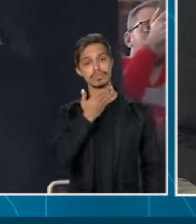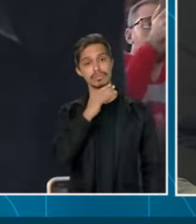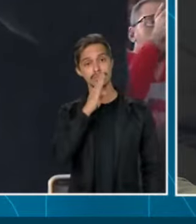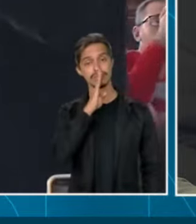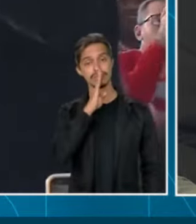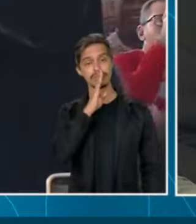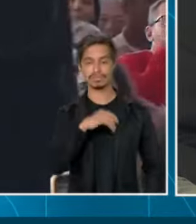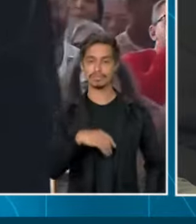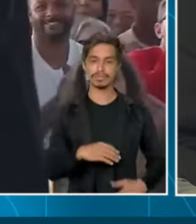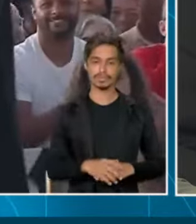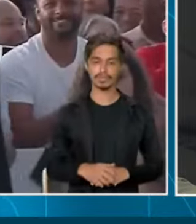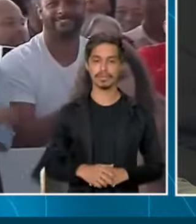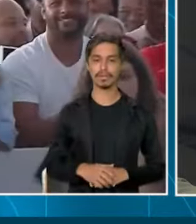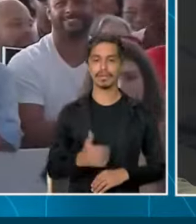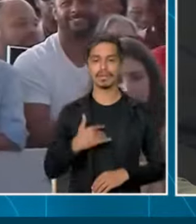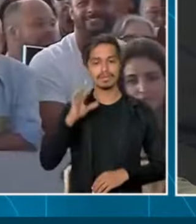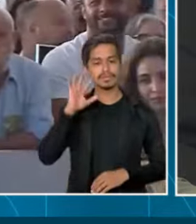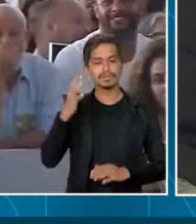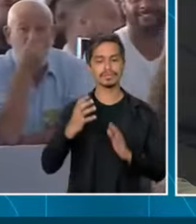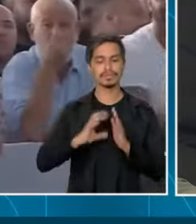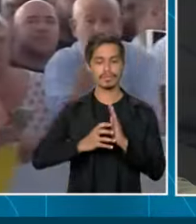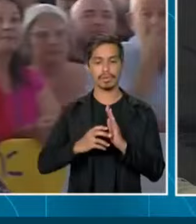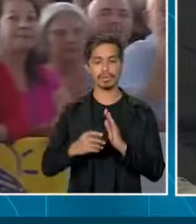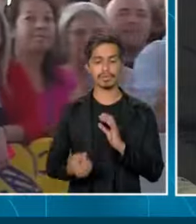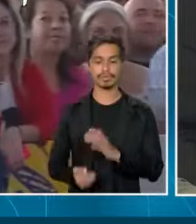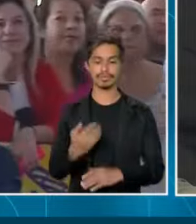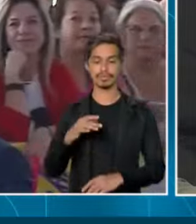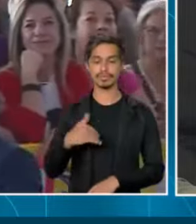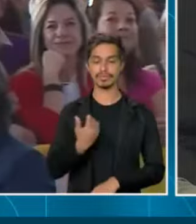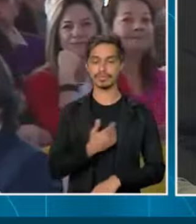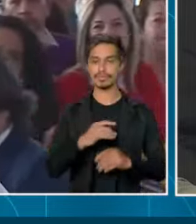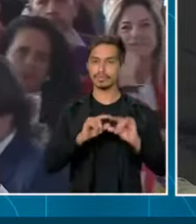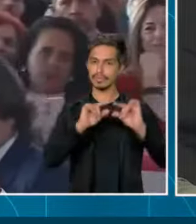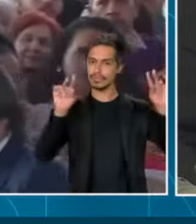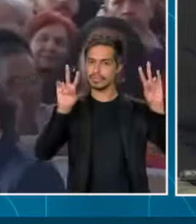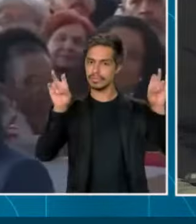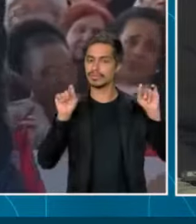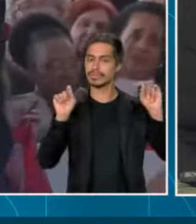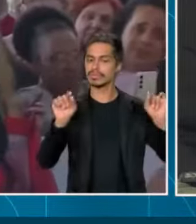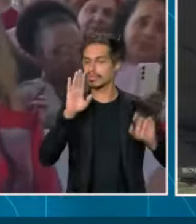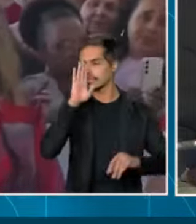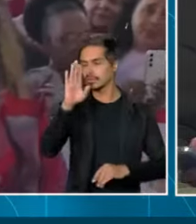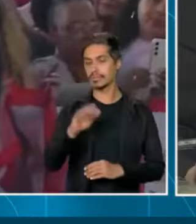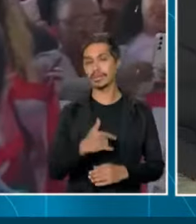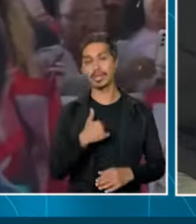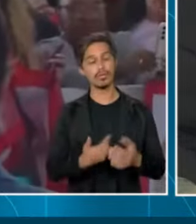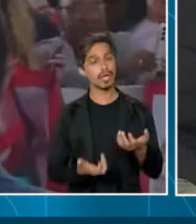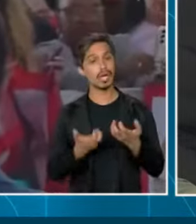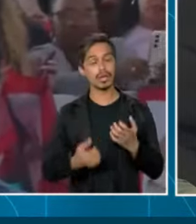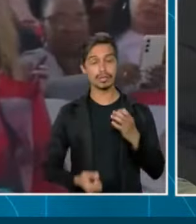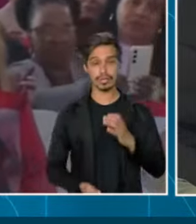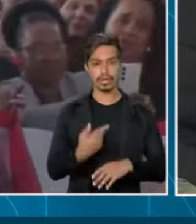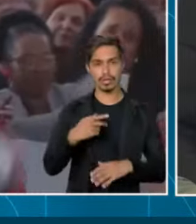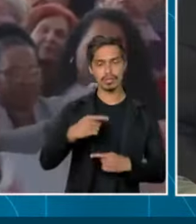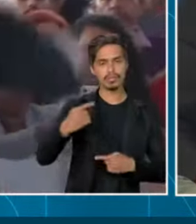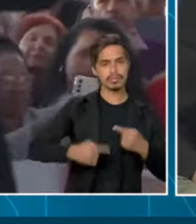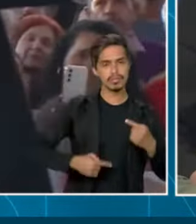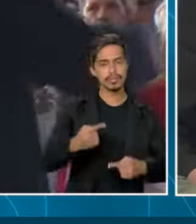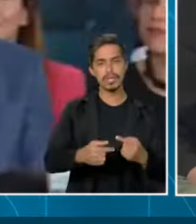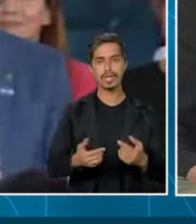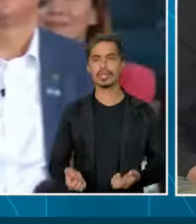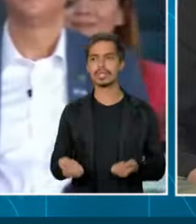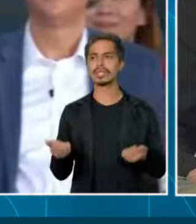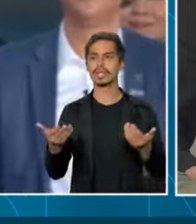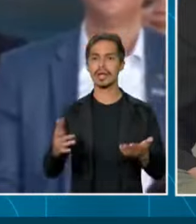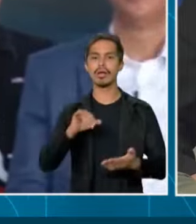né, é um fato, dificilmente qualquer coisa que o Lula possa fazer vai poder alterar aí essa posição do Campos Neto até o final do ano e fragiliza